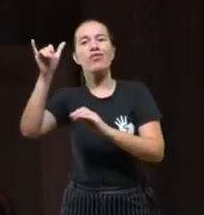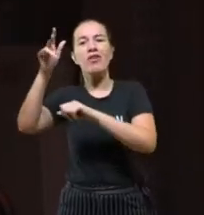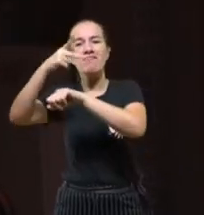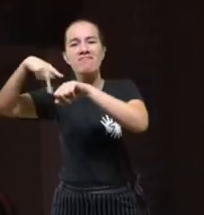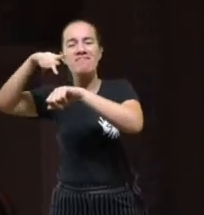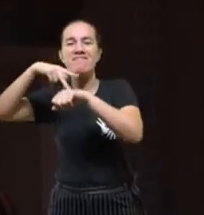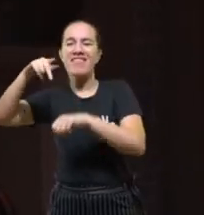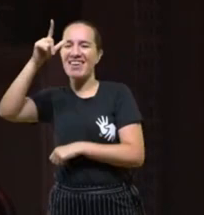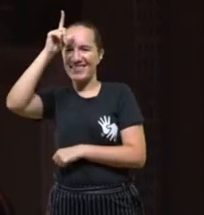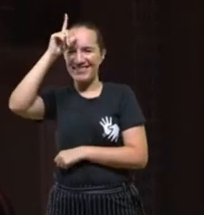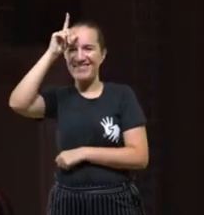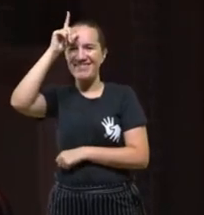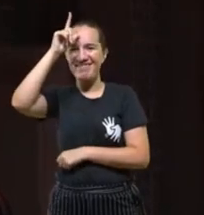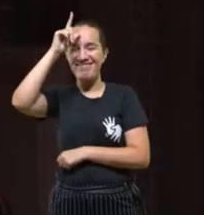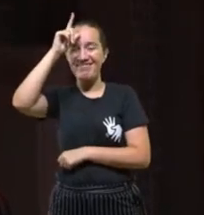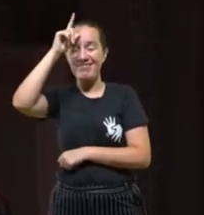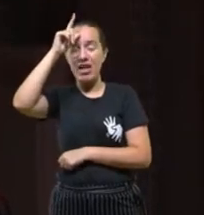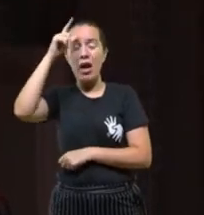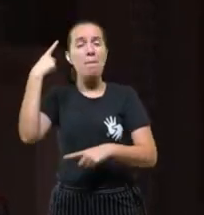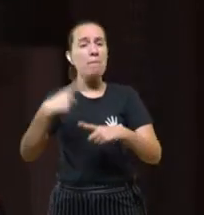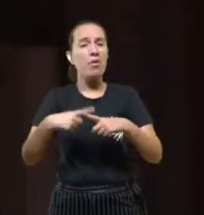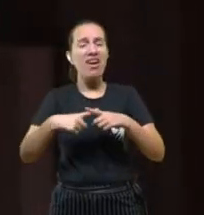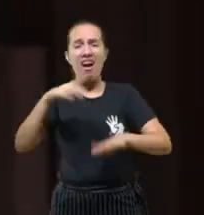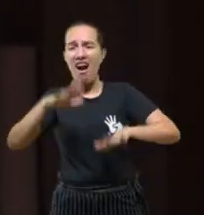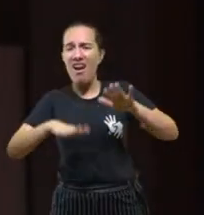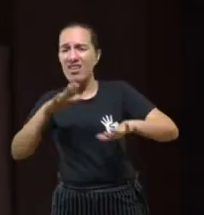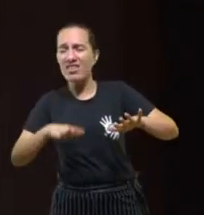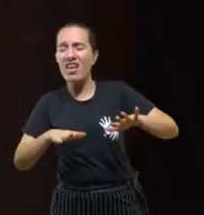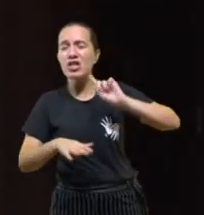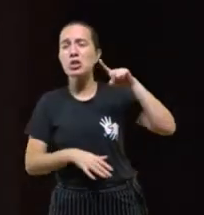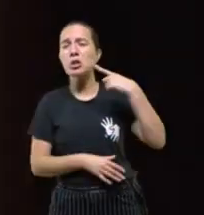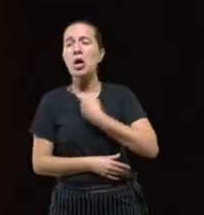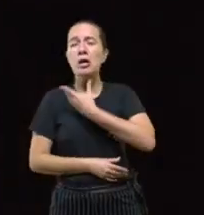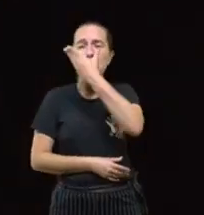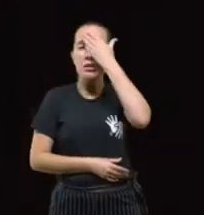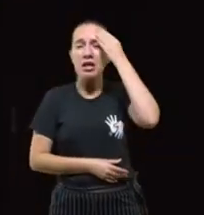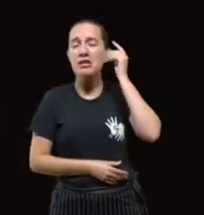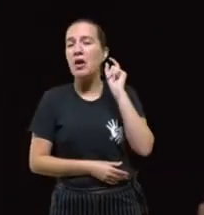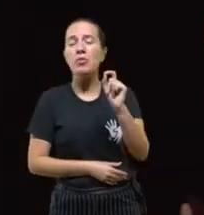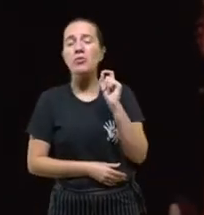verdadeiro evangelismo, o verdadeiro discipulado é: